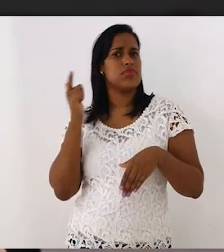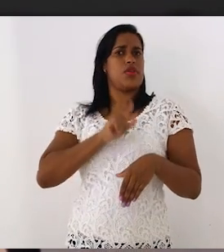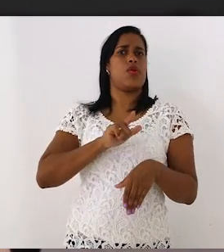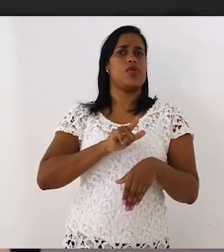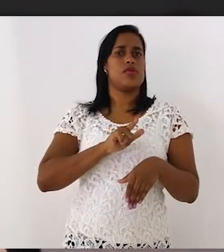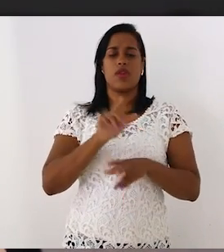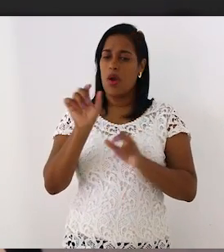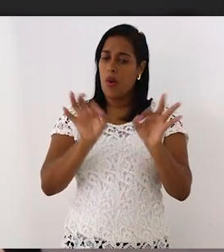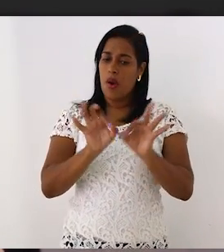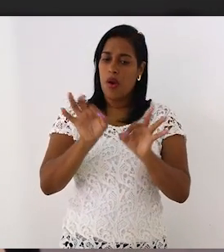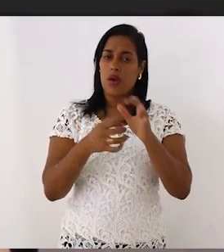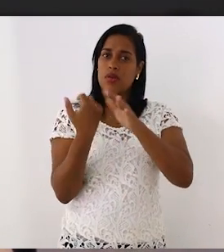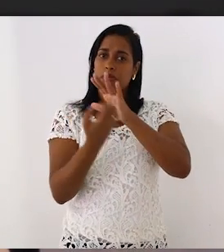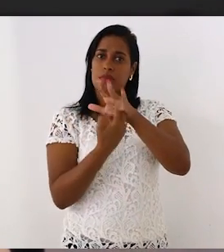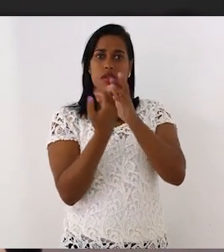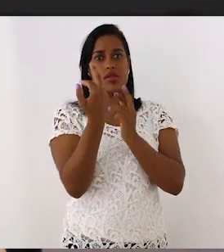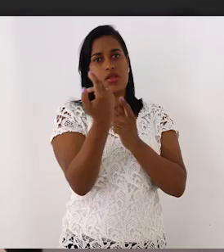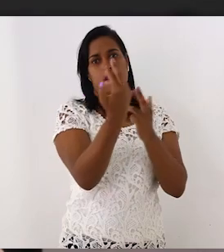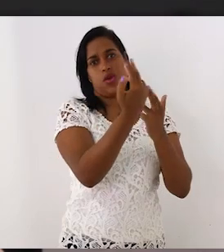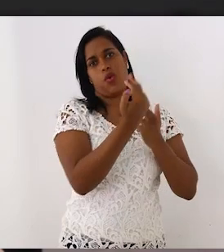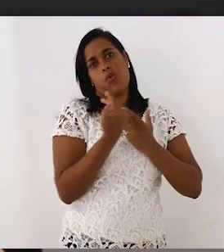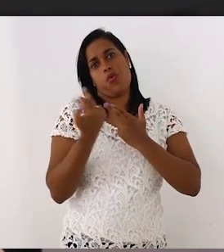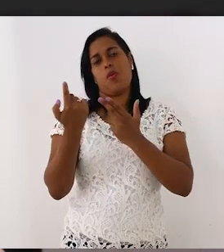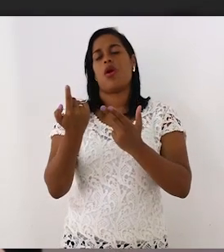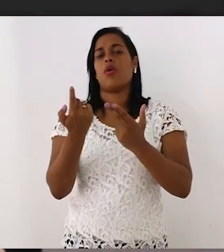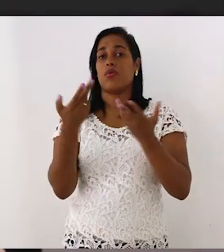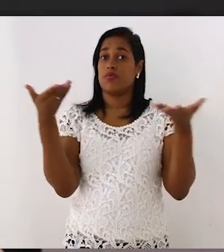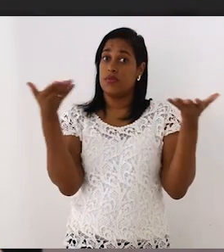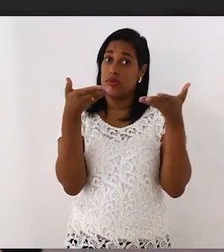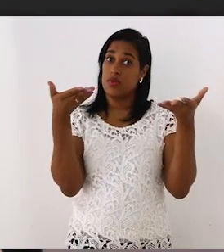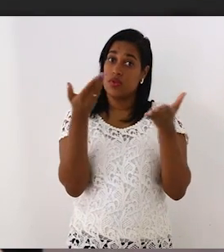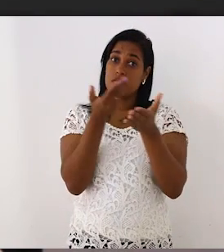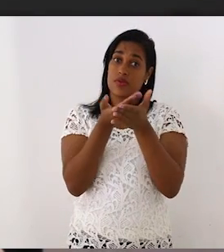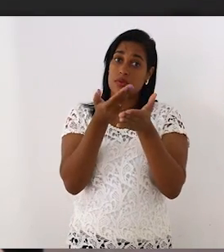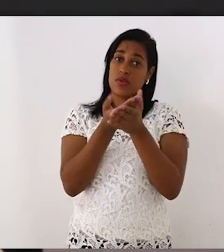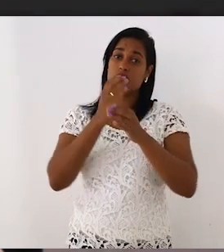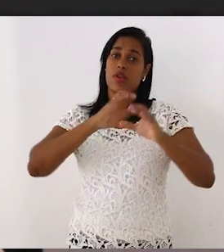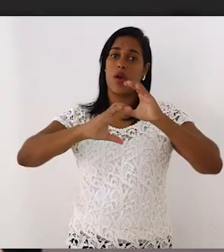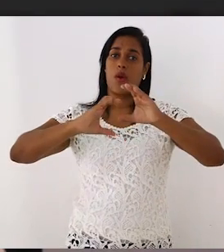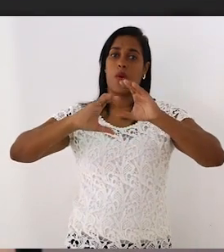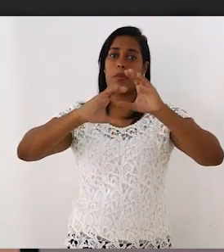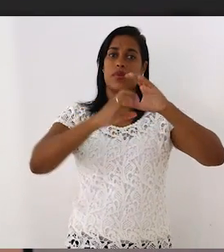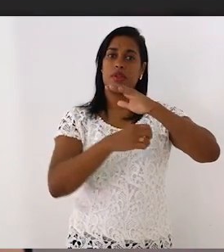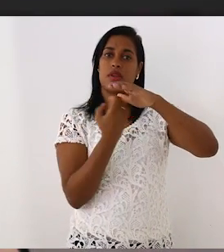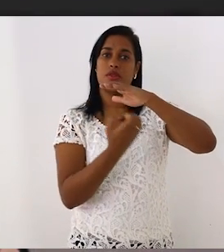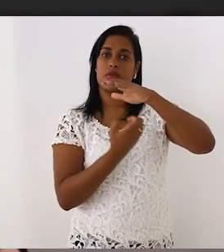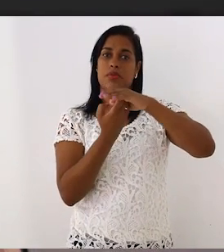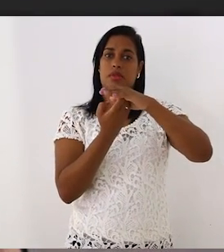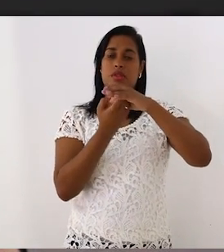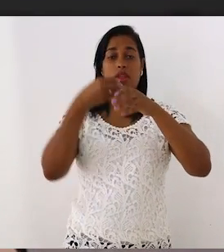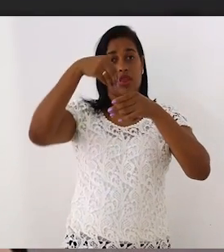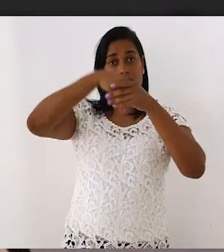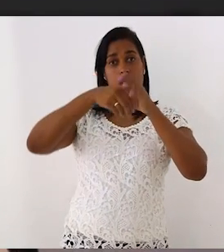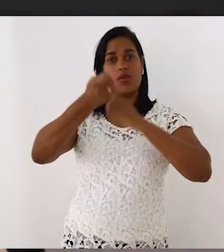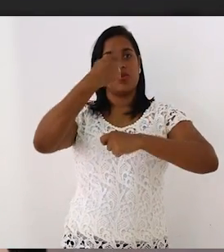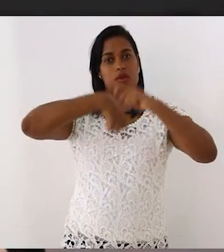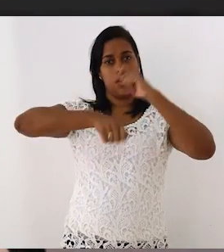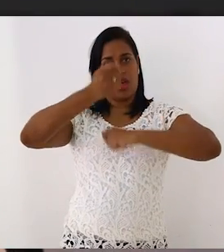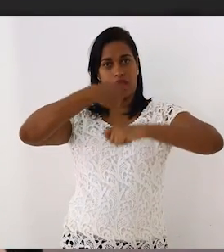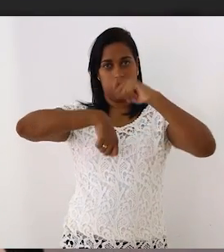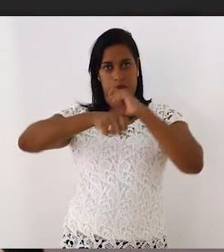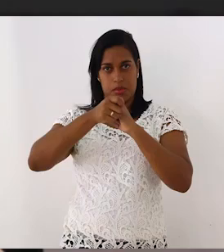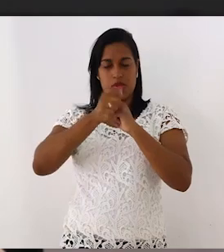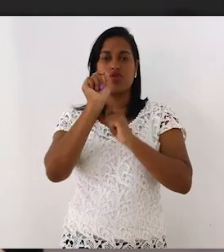qualquer. Portanto, o que vamos ver aqui sobre a comunicação empresarial na área da